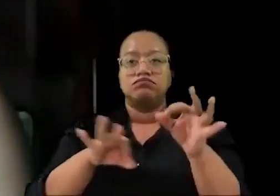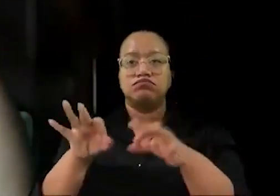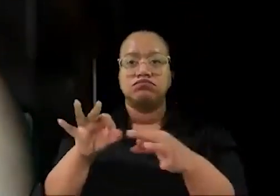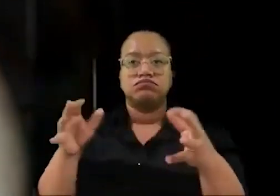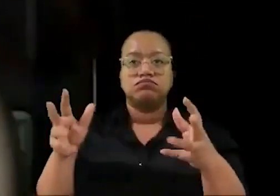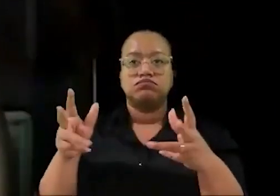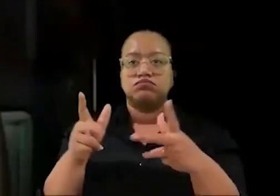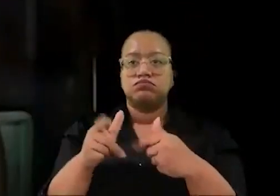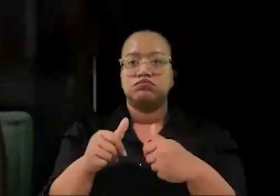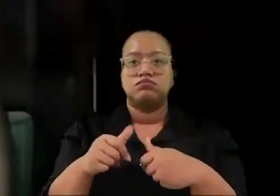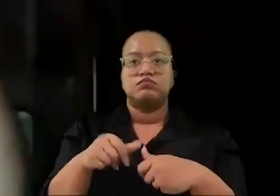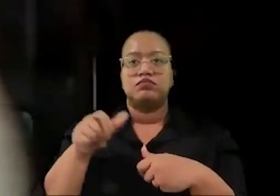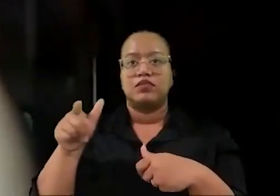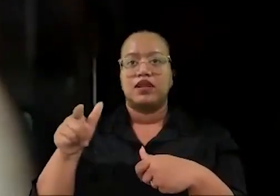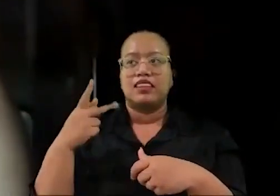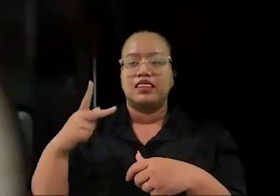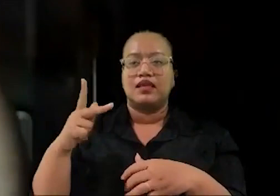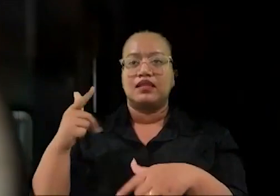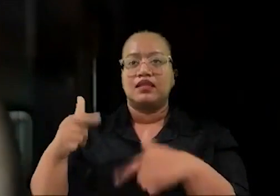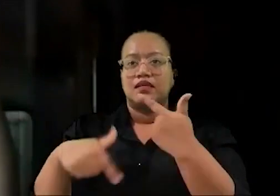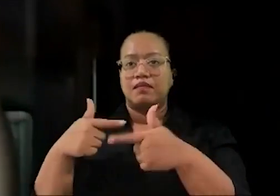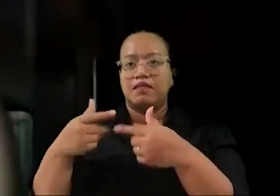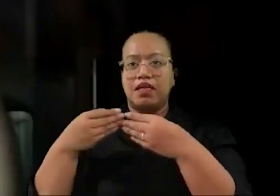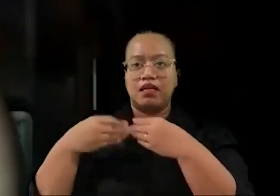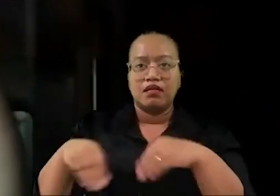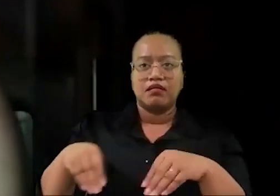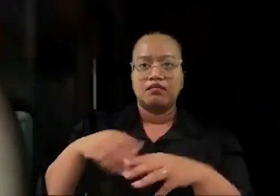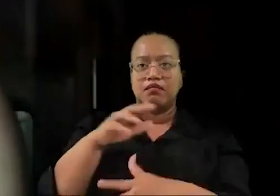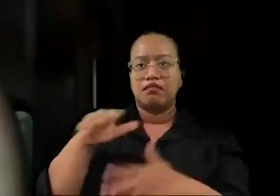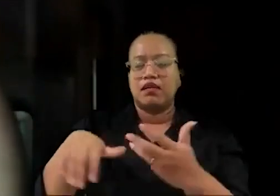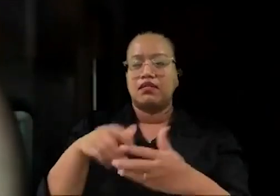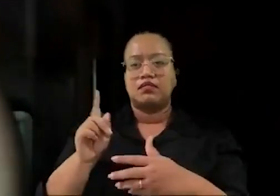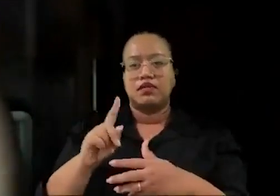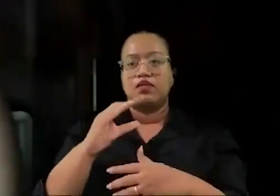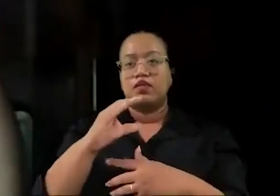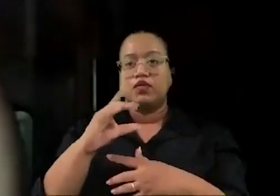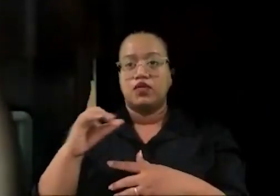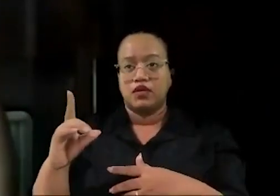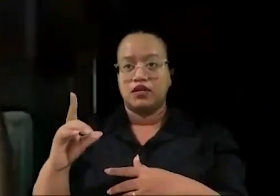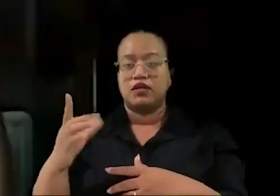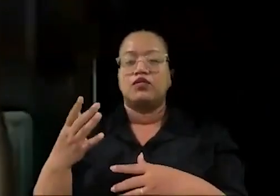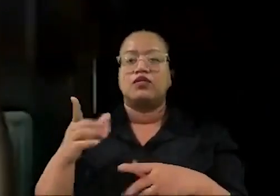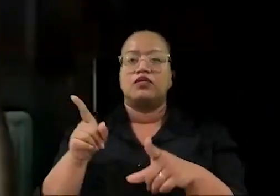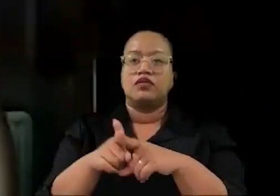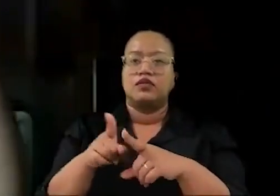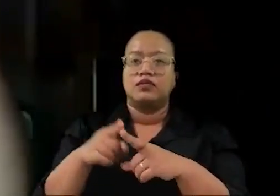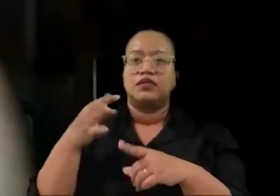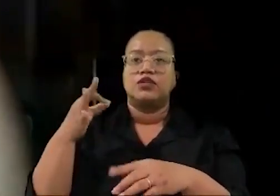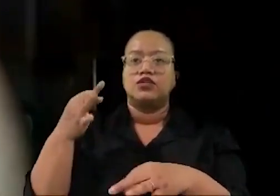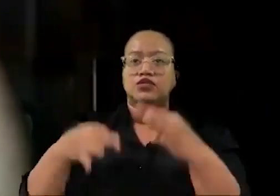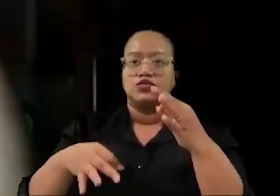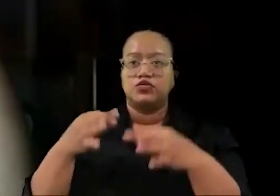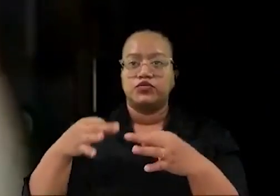coordenador, além de juiz de turma, julgador, coordenador das turmas recursais e juiz da